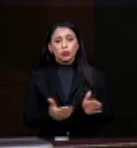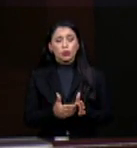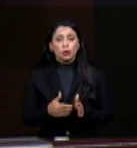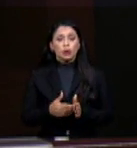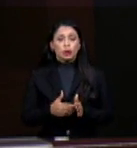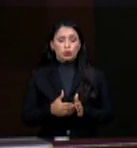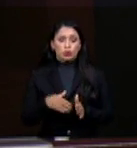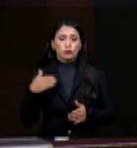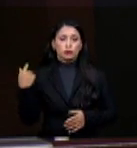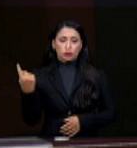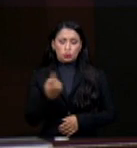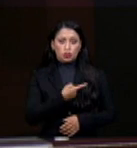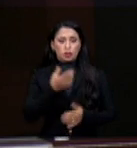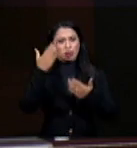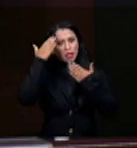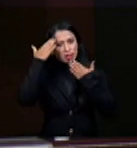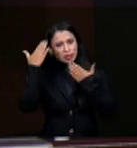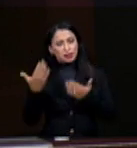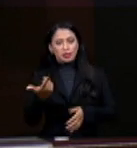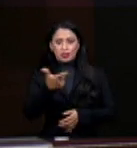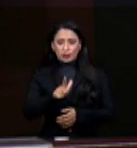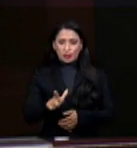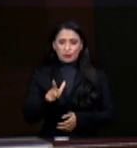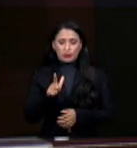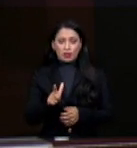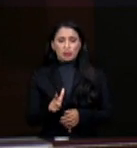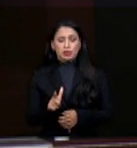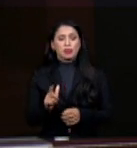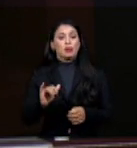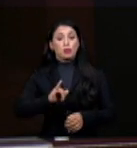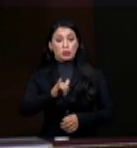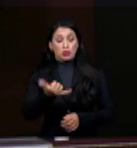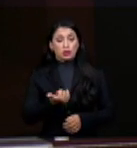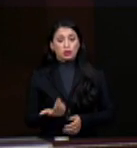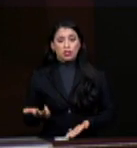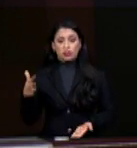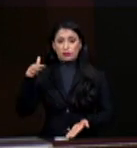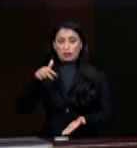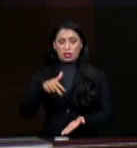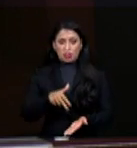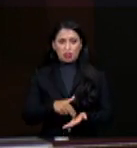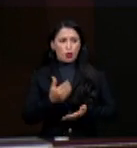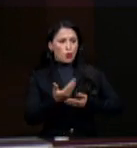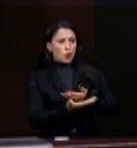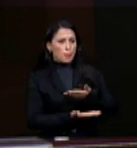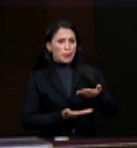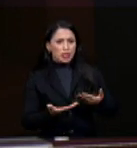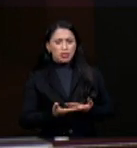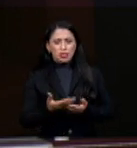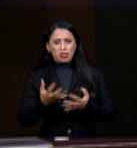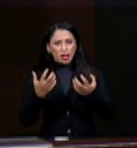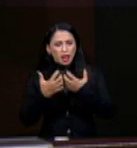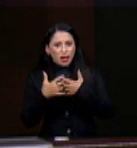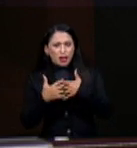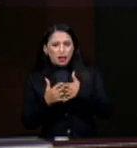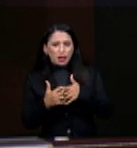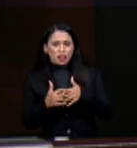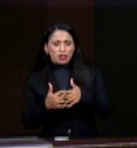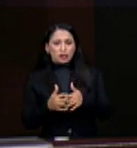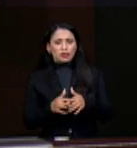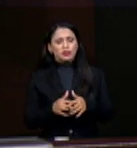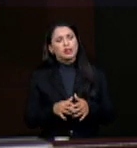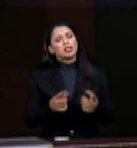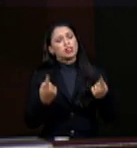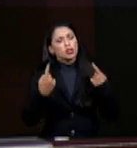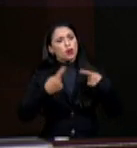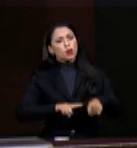Agradeço mais uma vez pela ocasião de estarmos aqui hoje e podemos compartilhar e refletir sobre os desafios do enfrentamento da